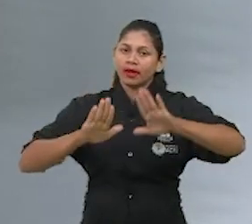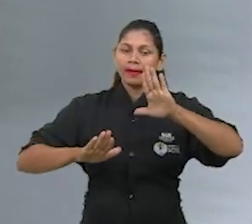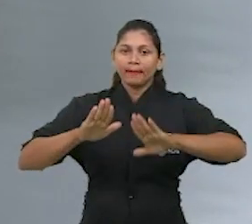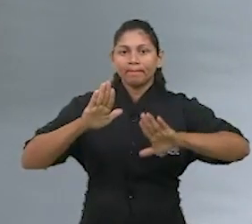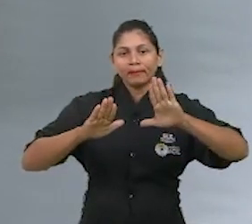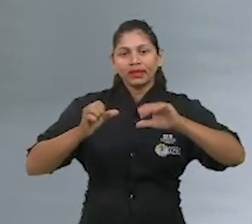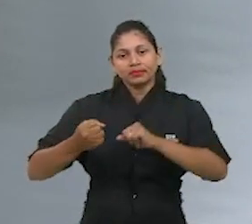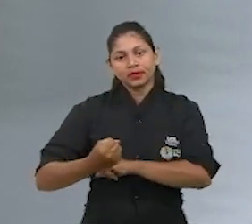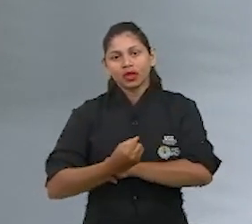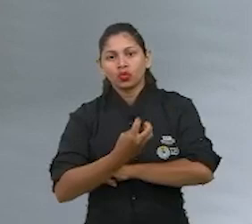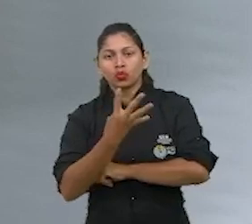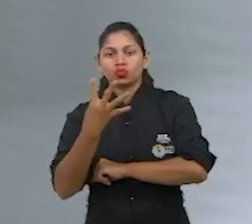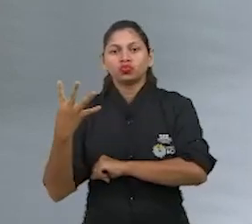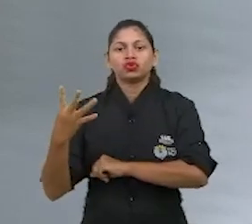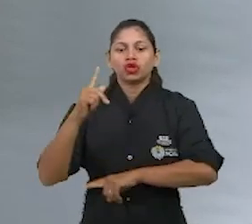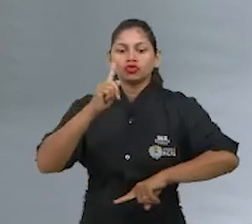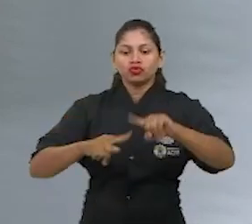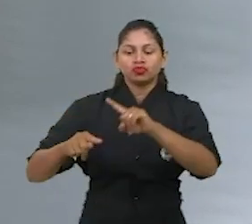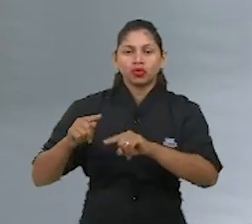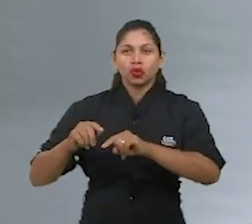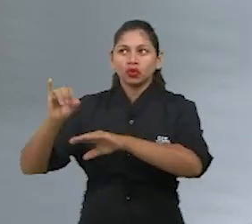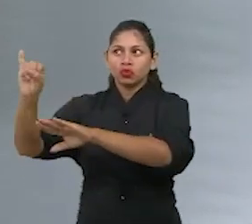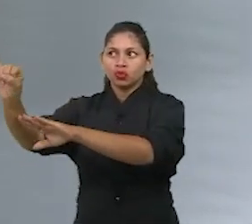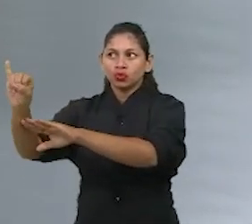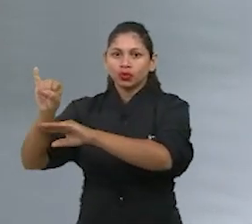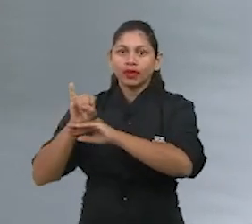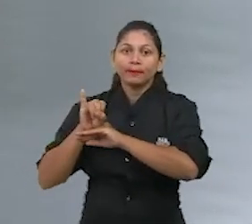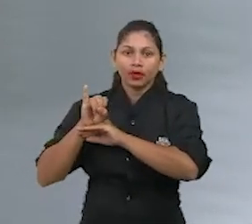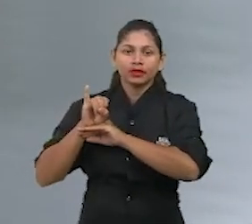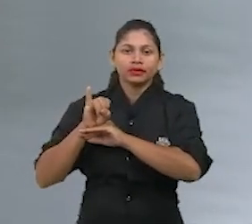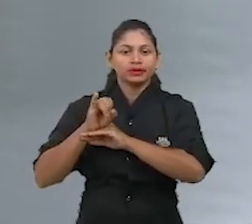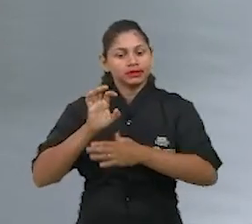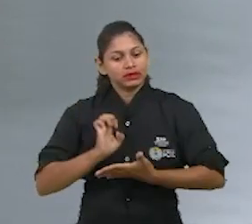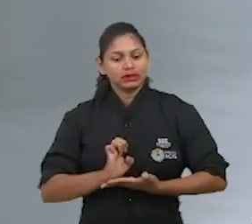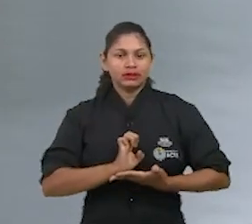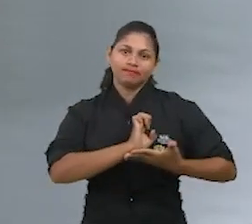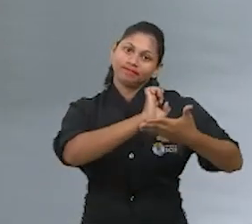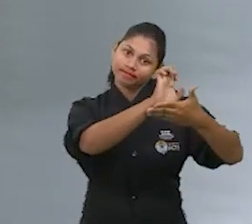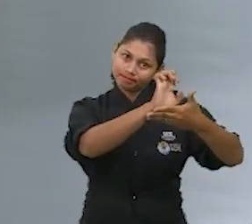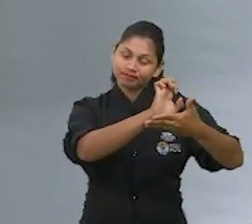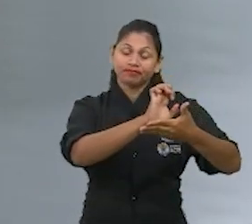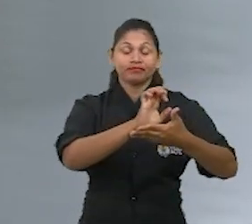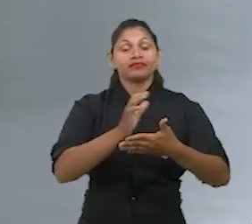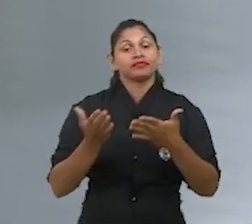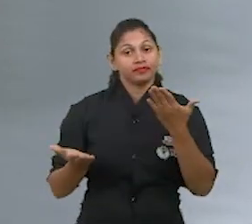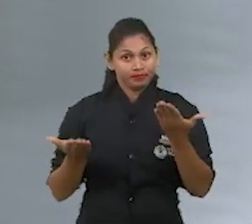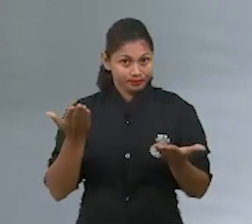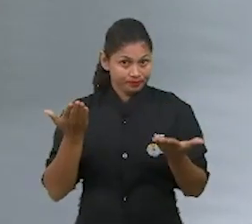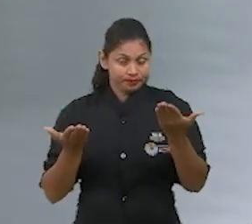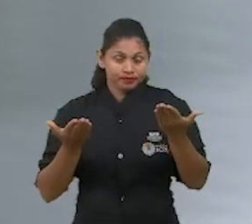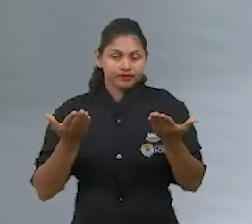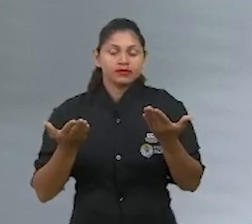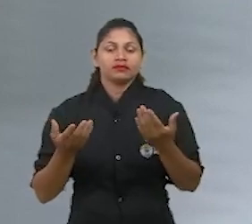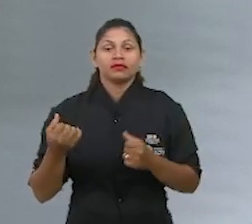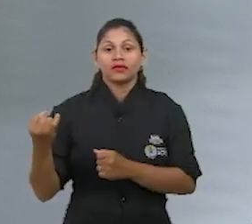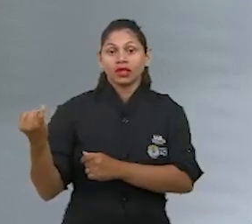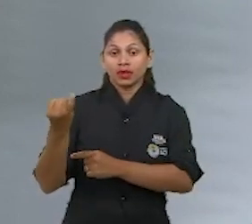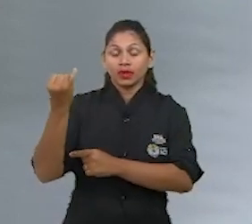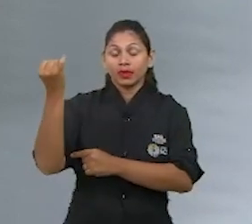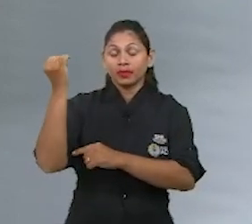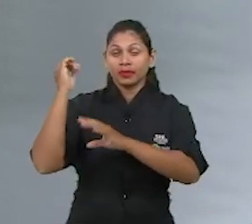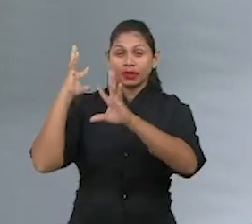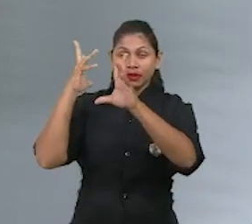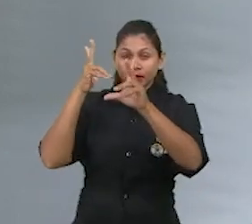que ele exportar e da quantidade que ele importar. É interessante falar também, relembrar a questão